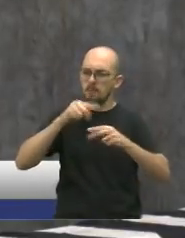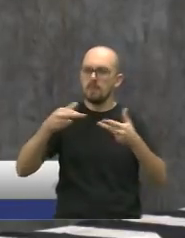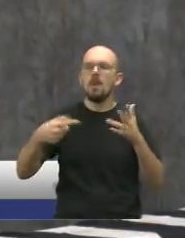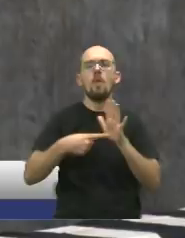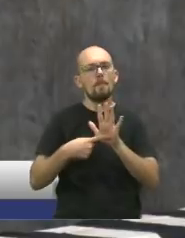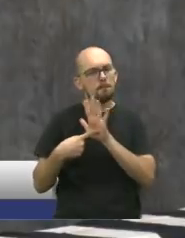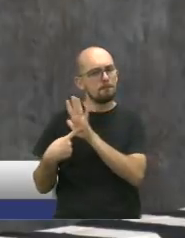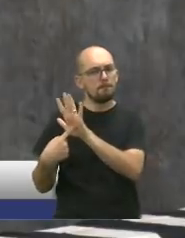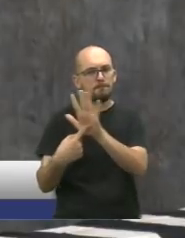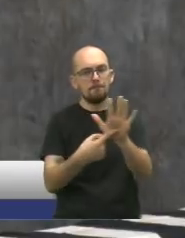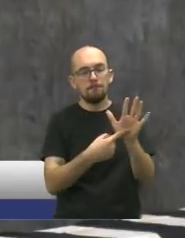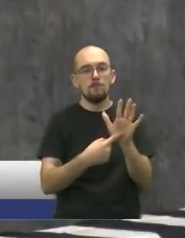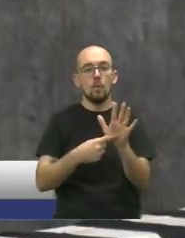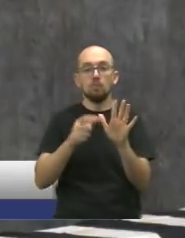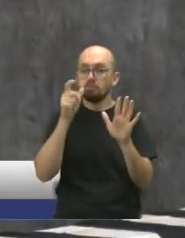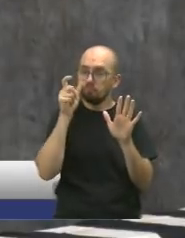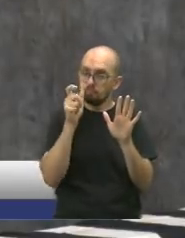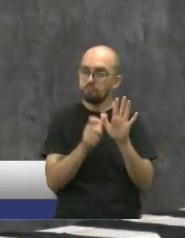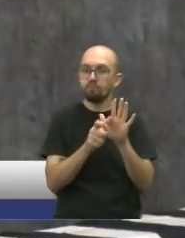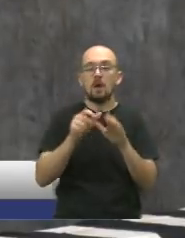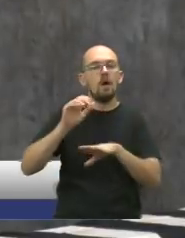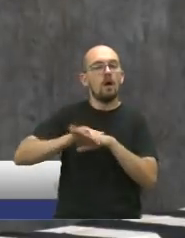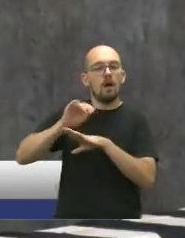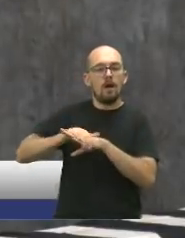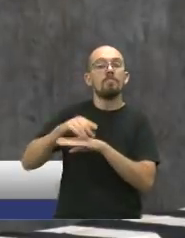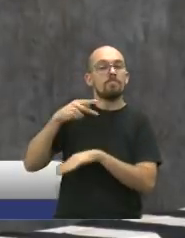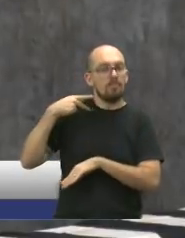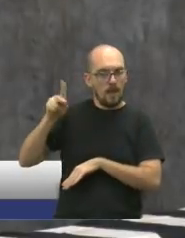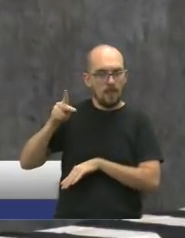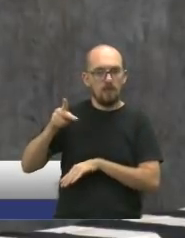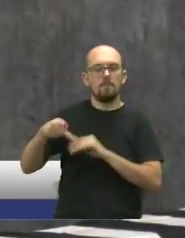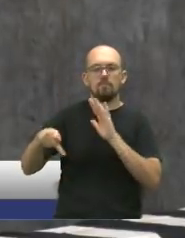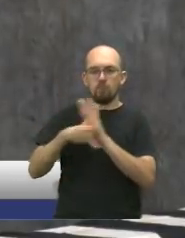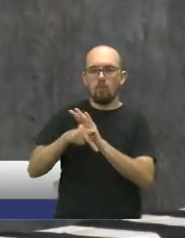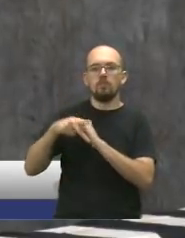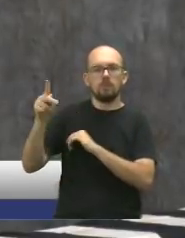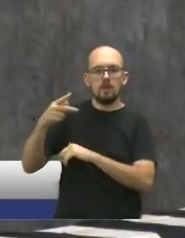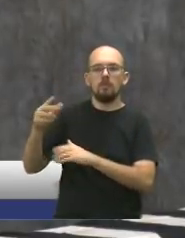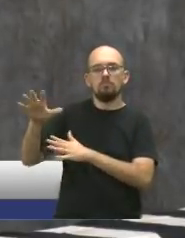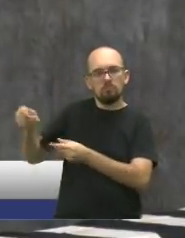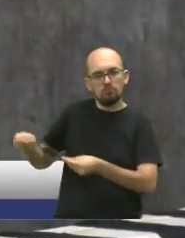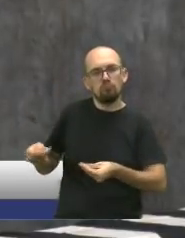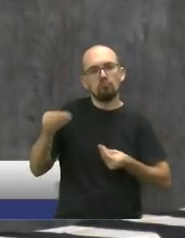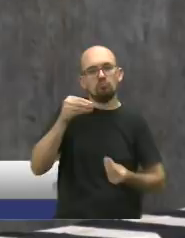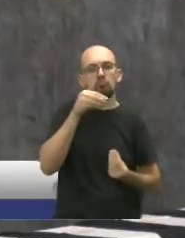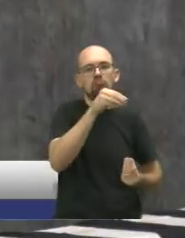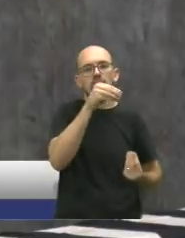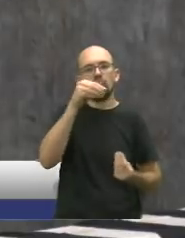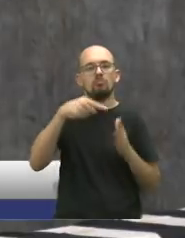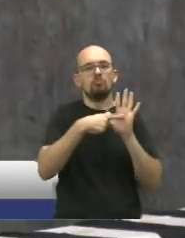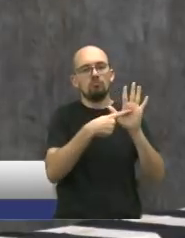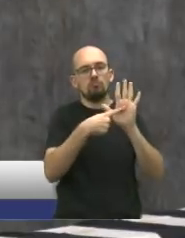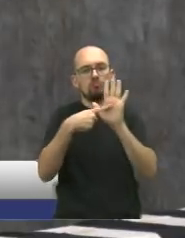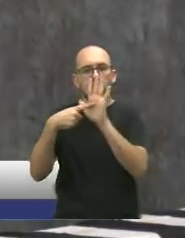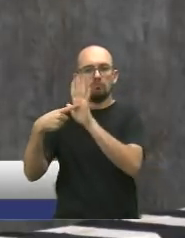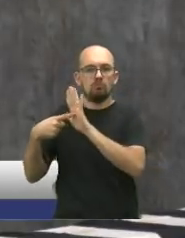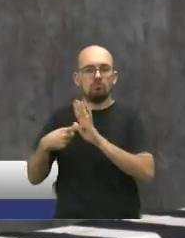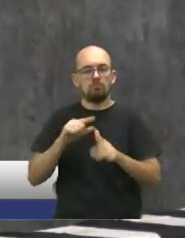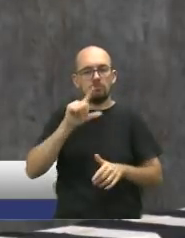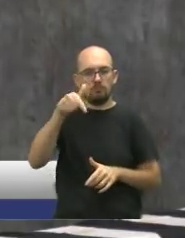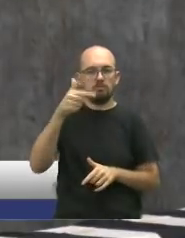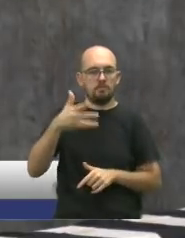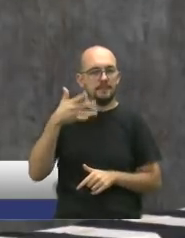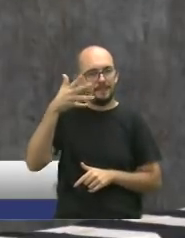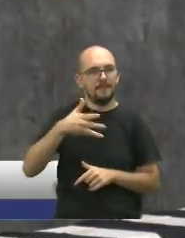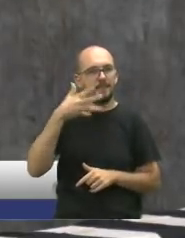fazem parte do acervo pessoal dele e que serão apresentados aos senhores e às senhoras logo mais durante a